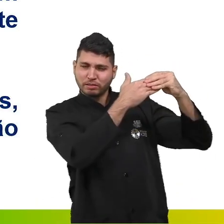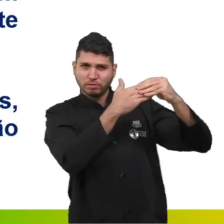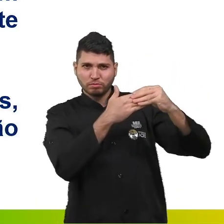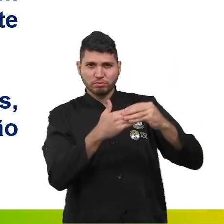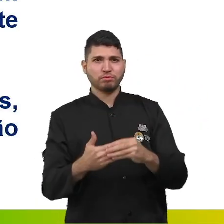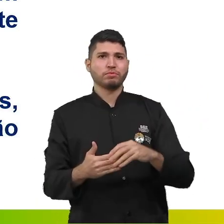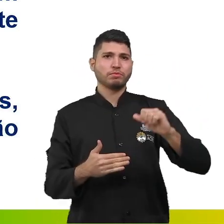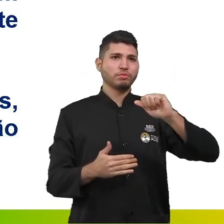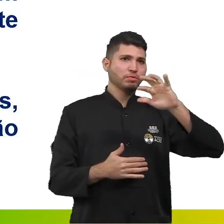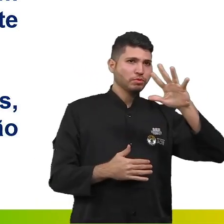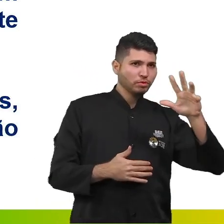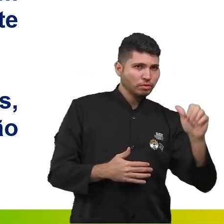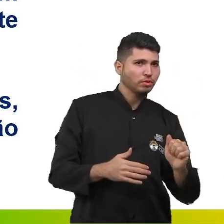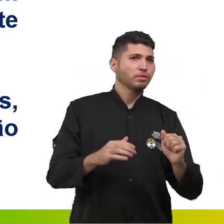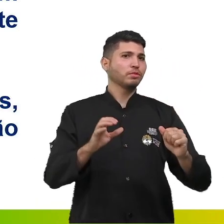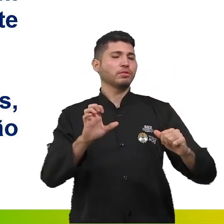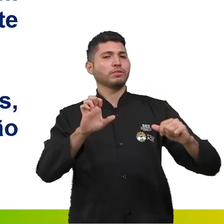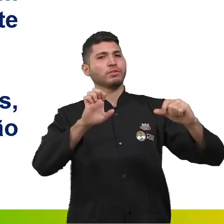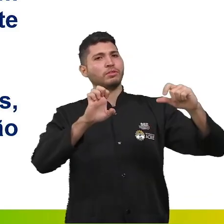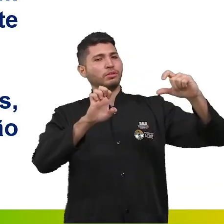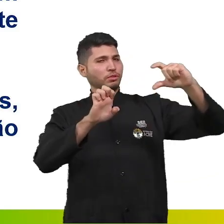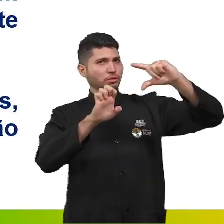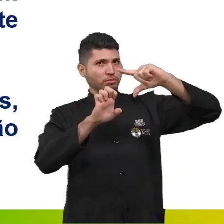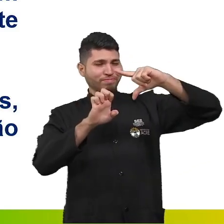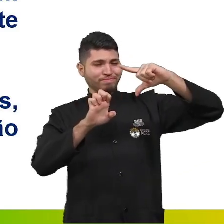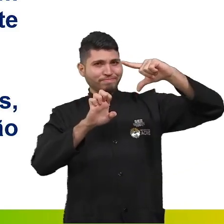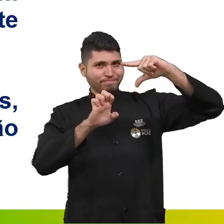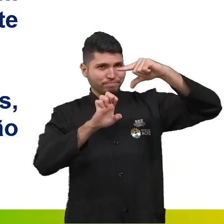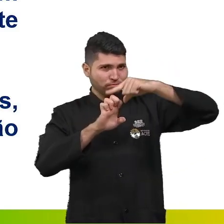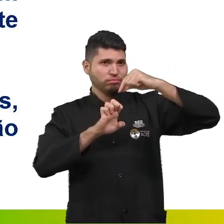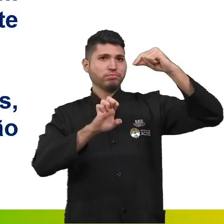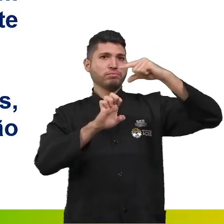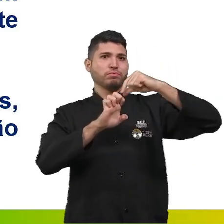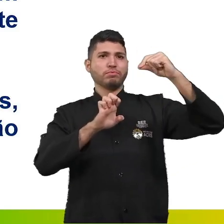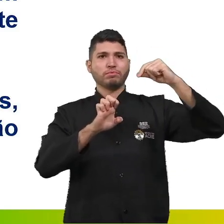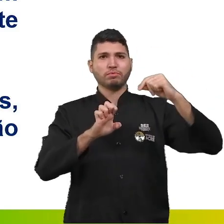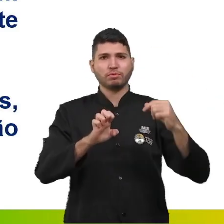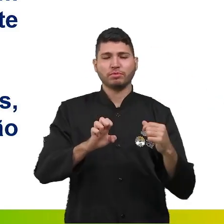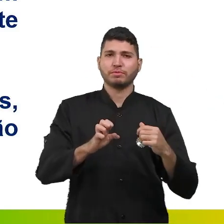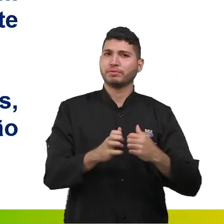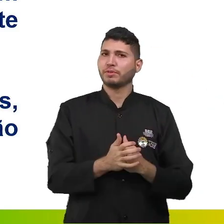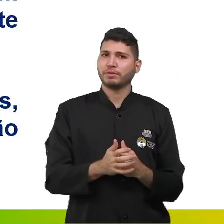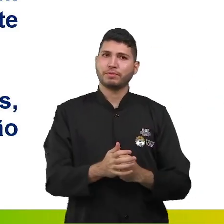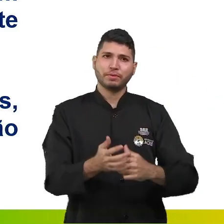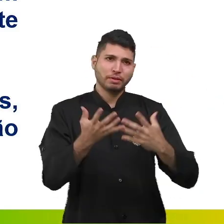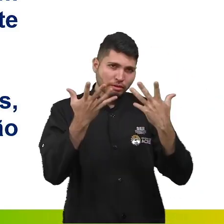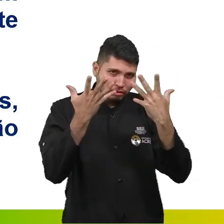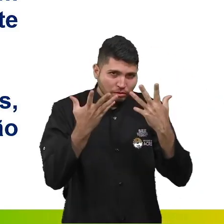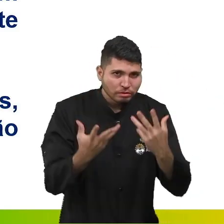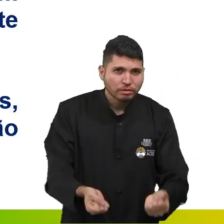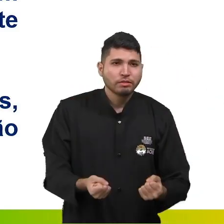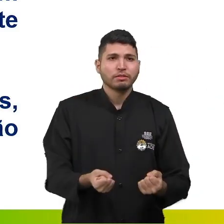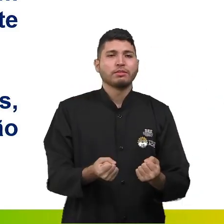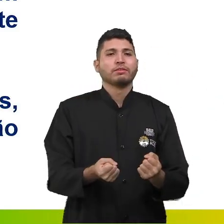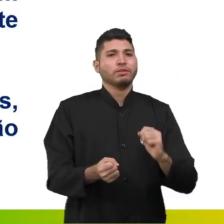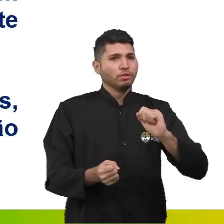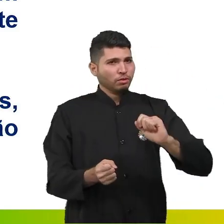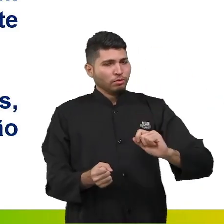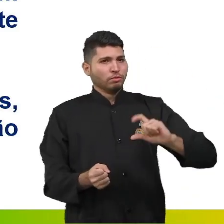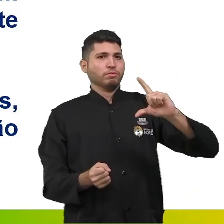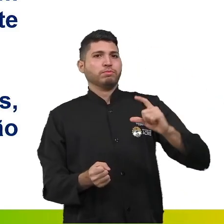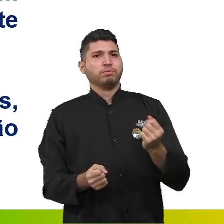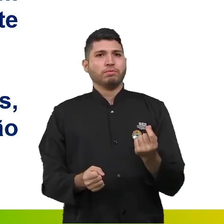já era um empreendimento consolidado e extremamente lucrativo para as coroas europeias e para comerciantes.